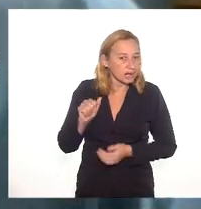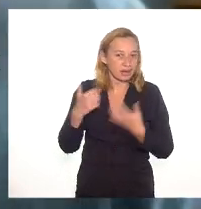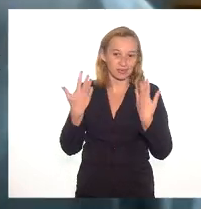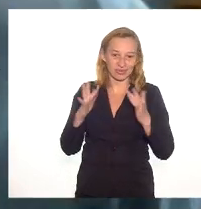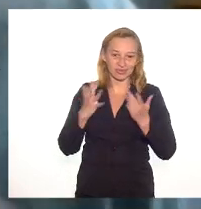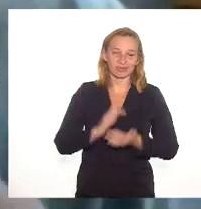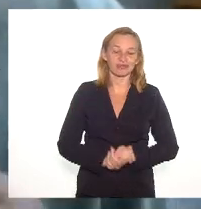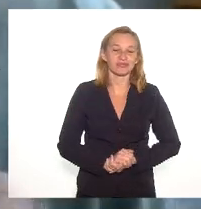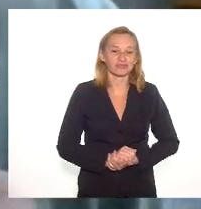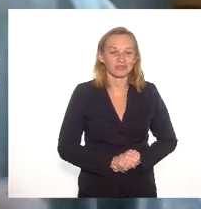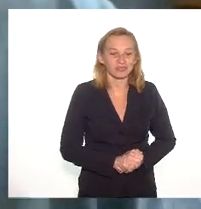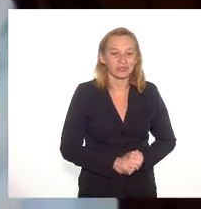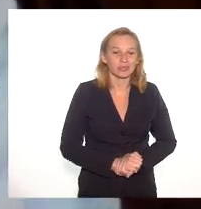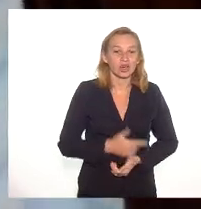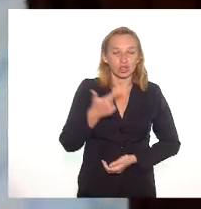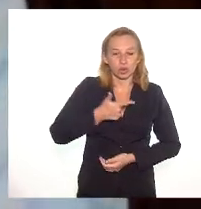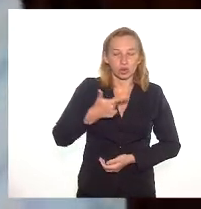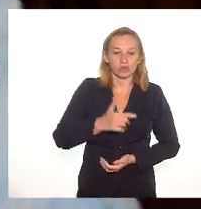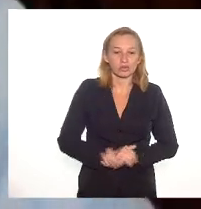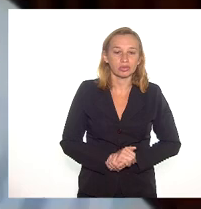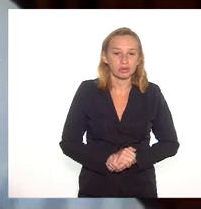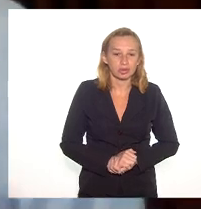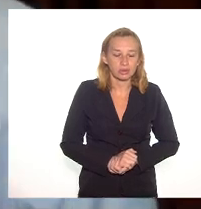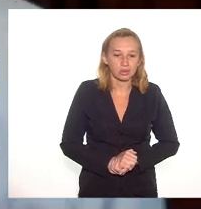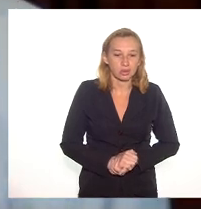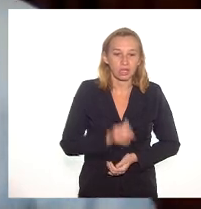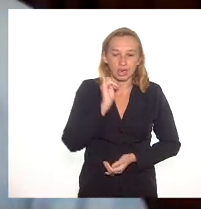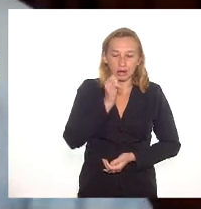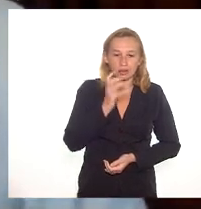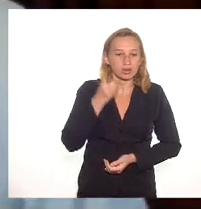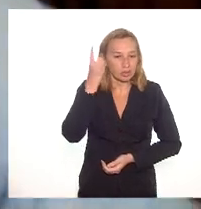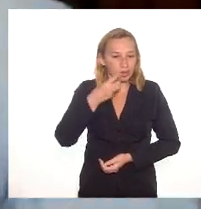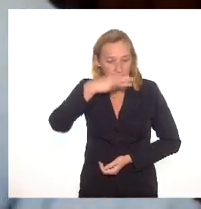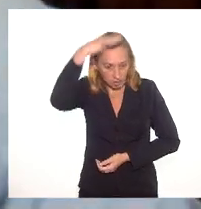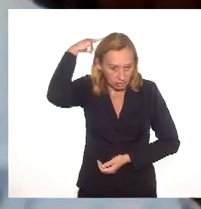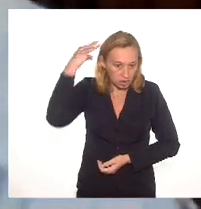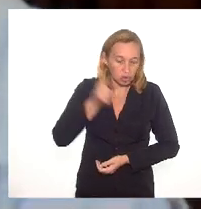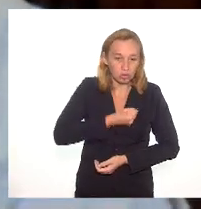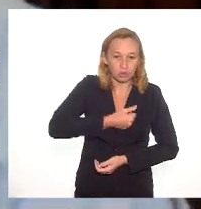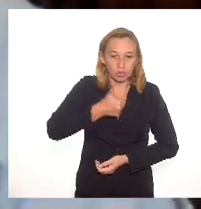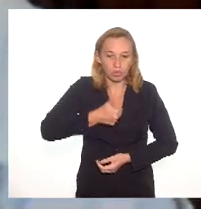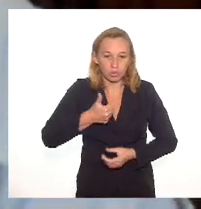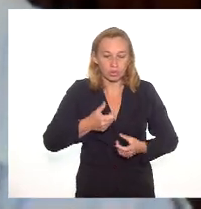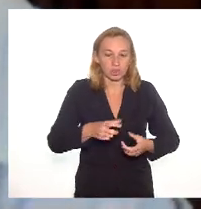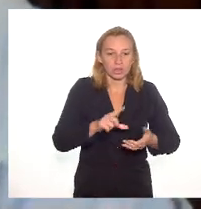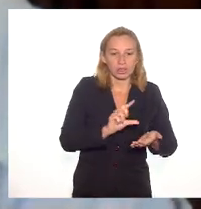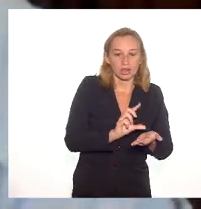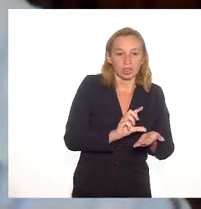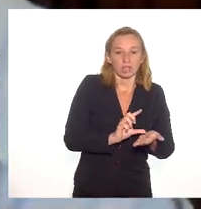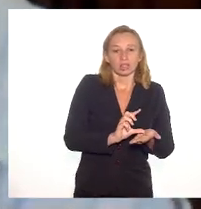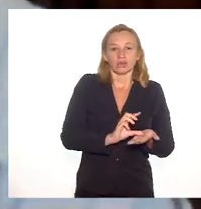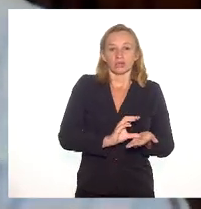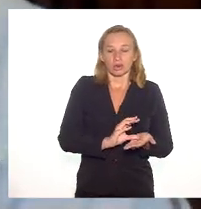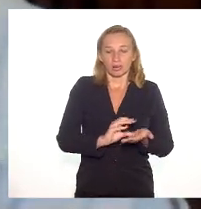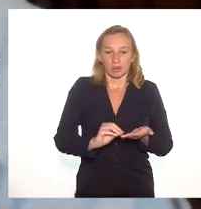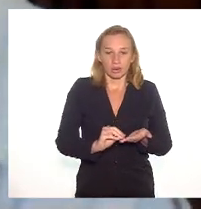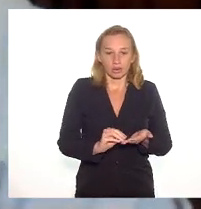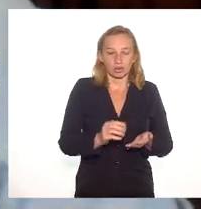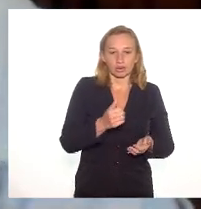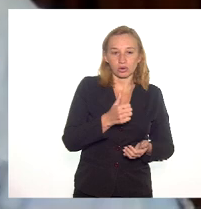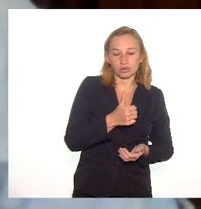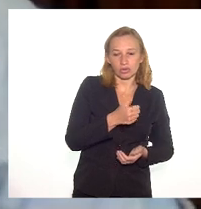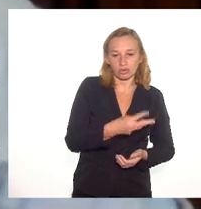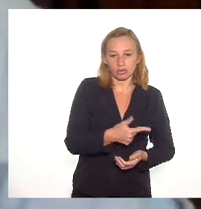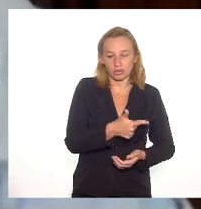Canella. 2. Relator, deputado Márcio Pacheco, número 1 da pauta. Projeto de lei número 2468,